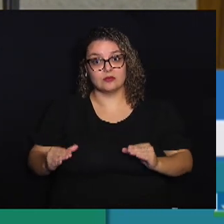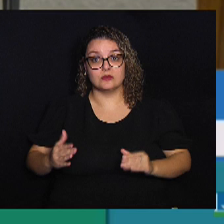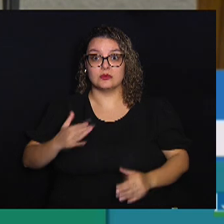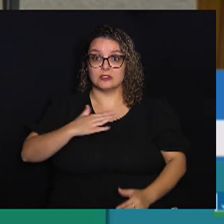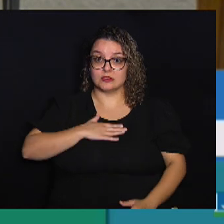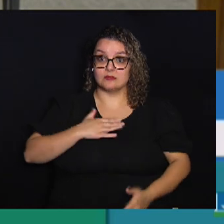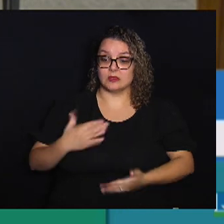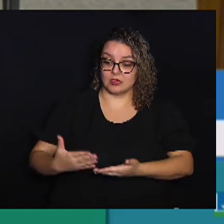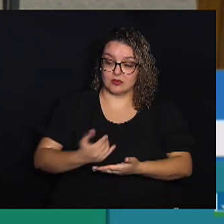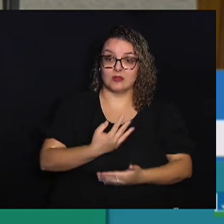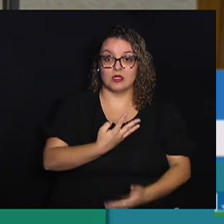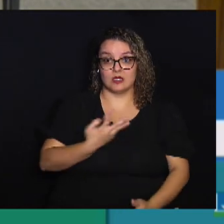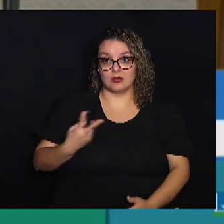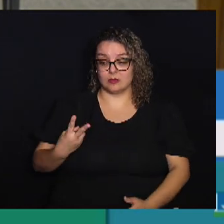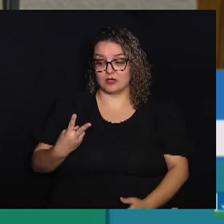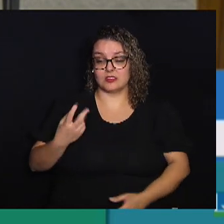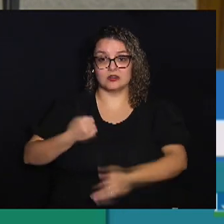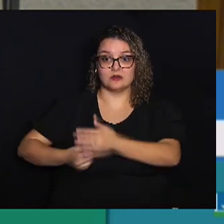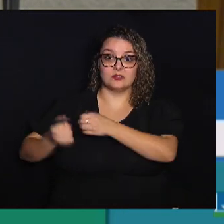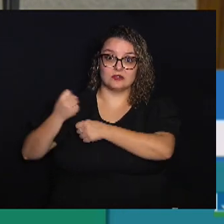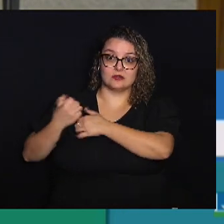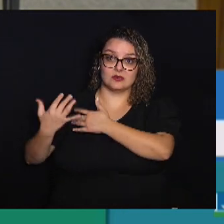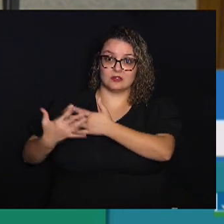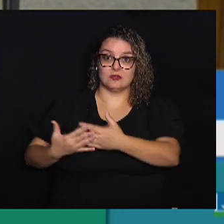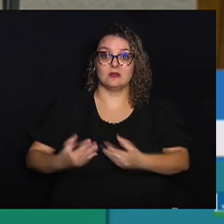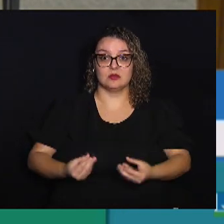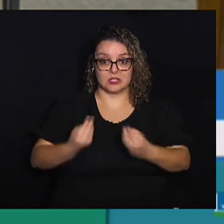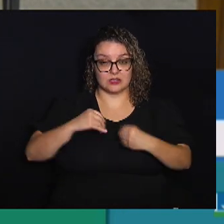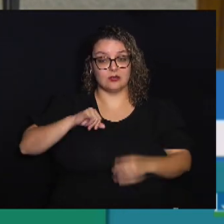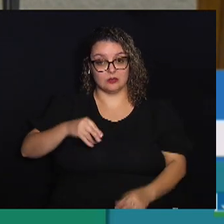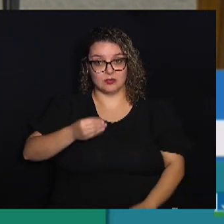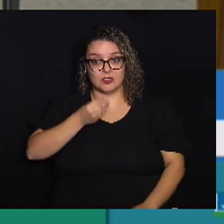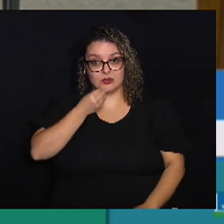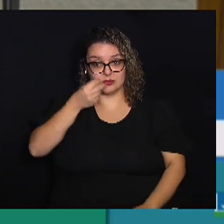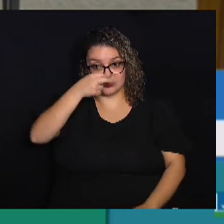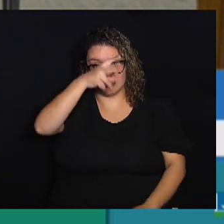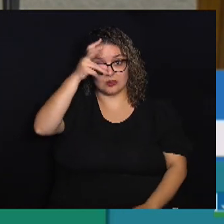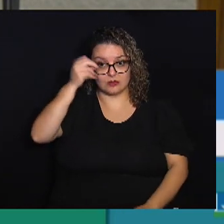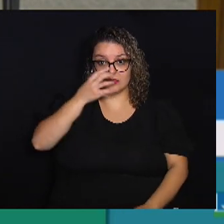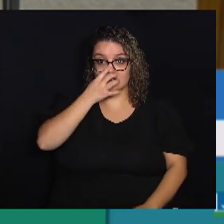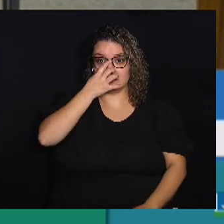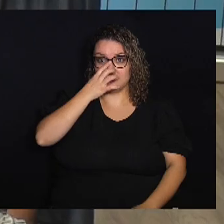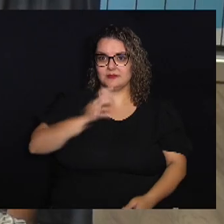acolheu há 42 anos atrás e me deu a oportunidade de ser prefeito.